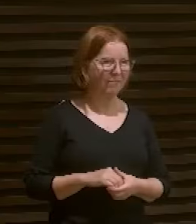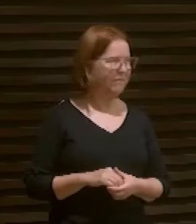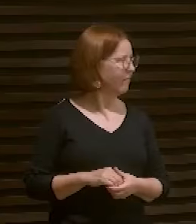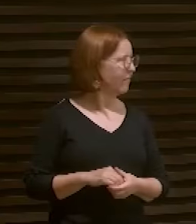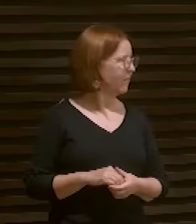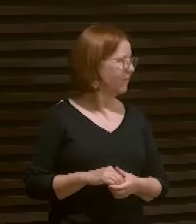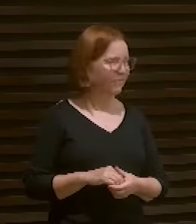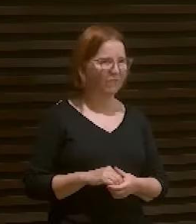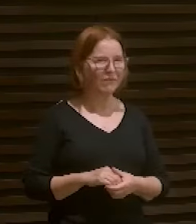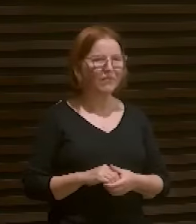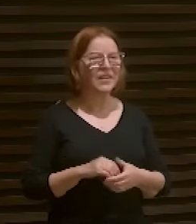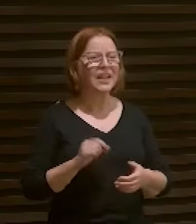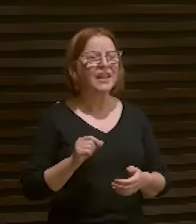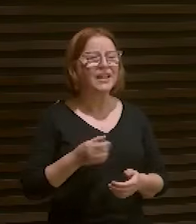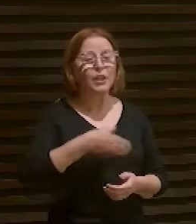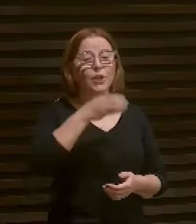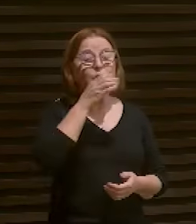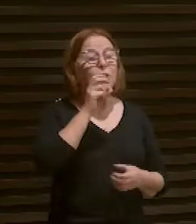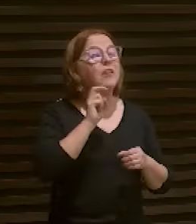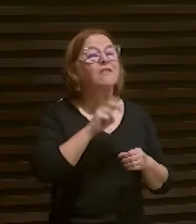Quem está tomando veneno? O Glênio ou eu?